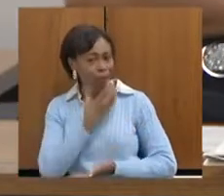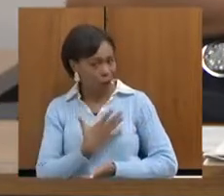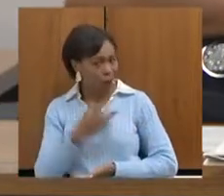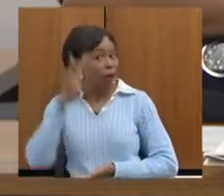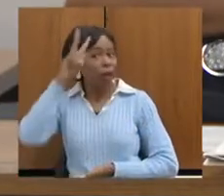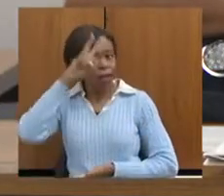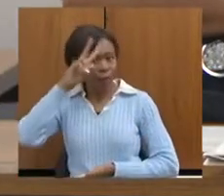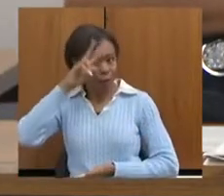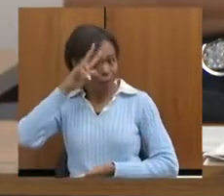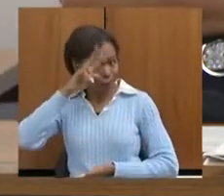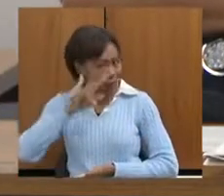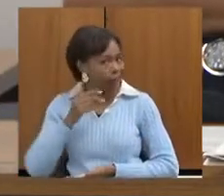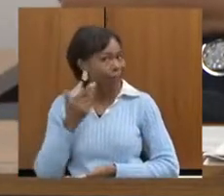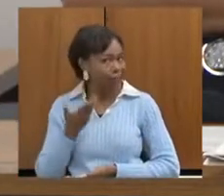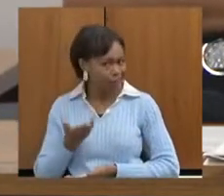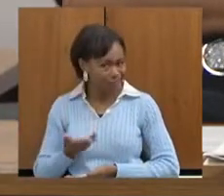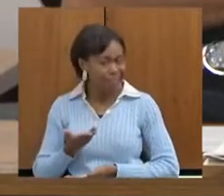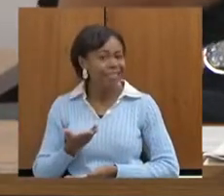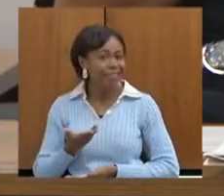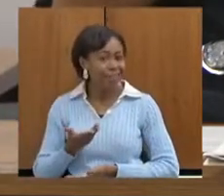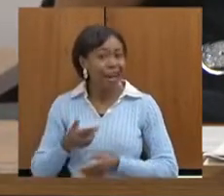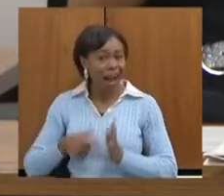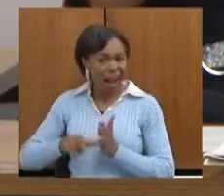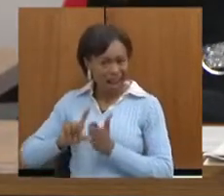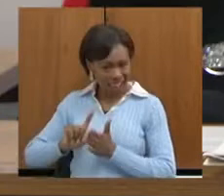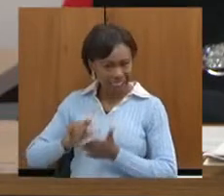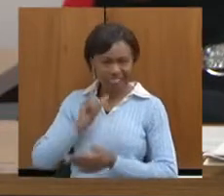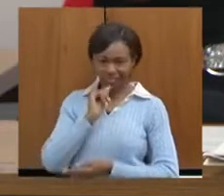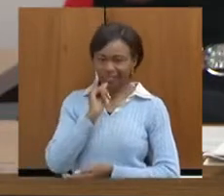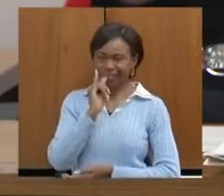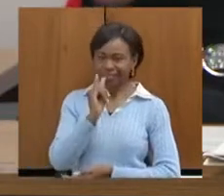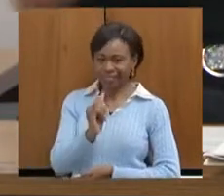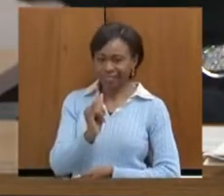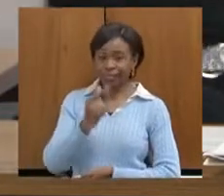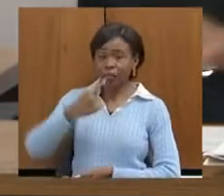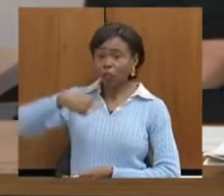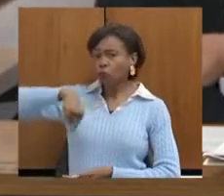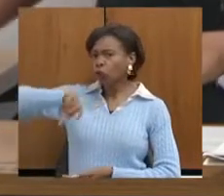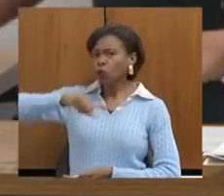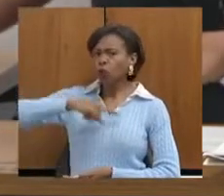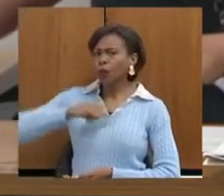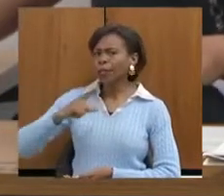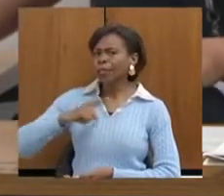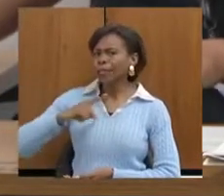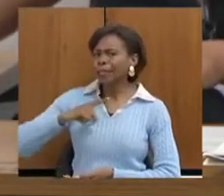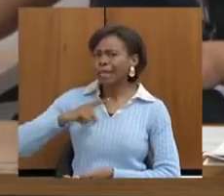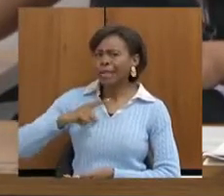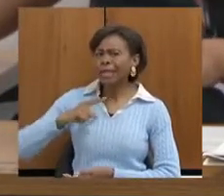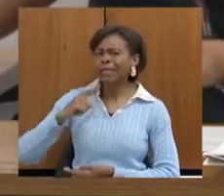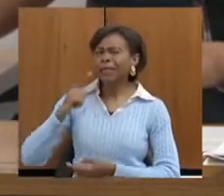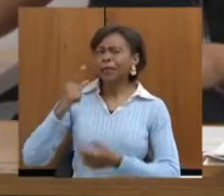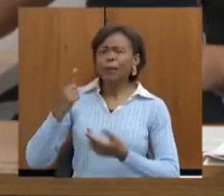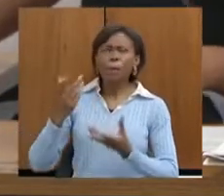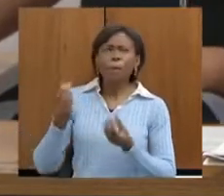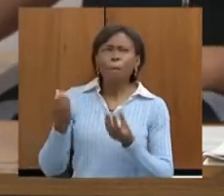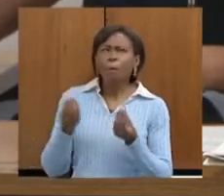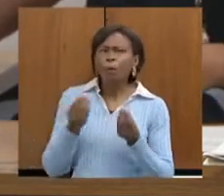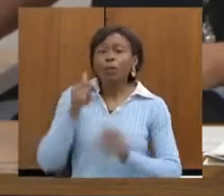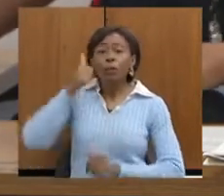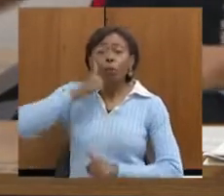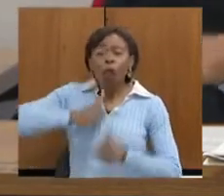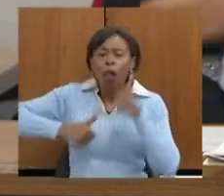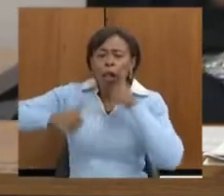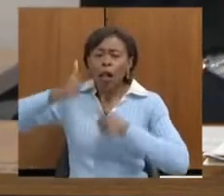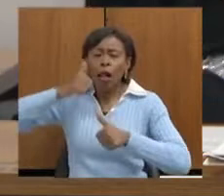de isso como foi dito na mesa anterior a gente tem muitas atingidas mulheres eu não sei dizer se